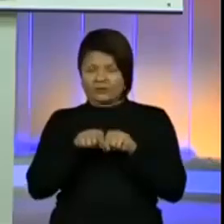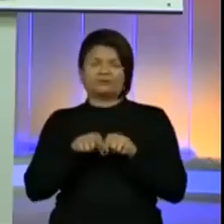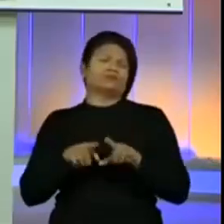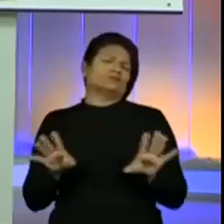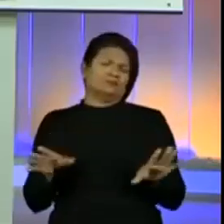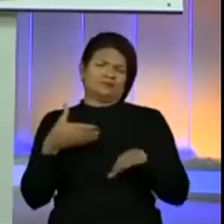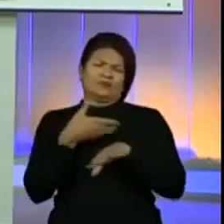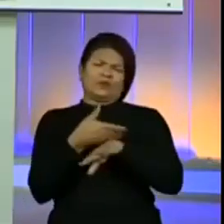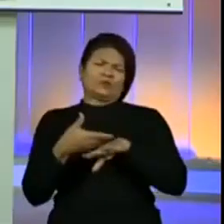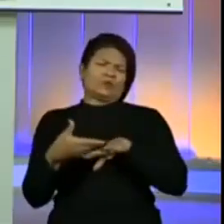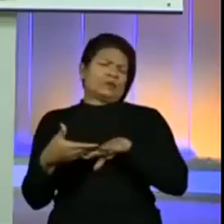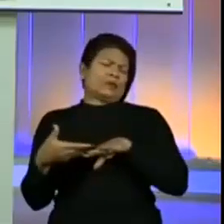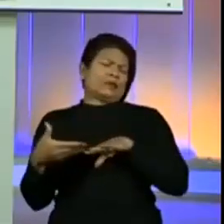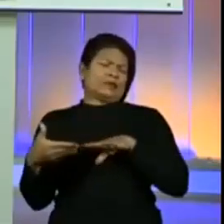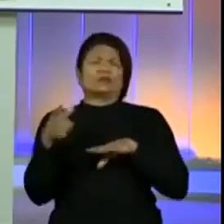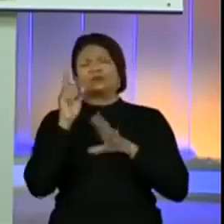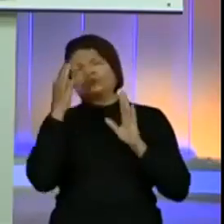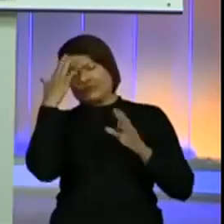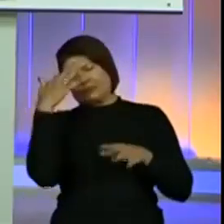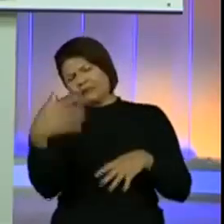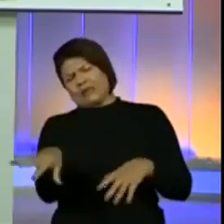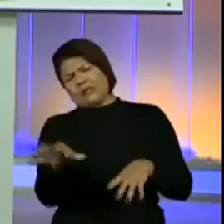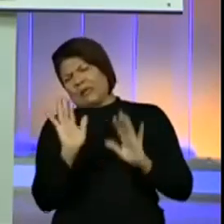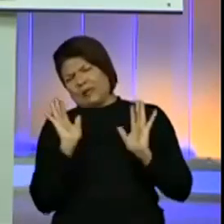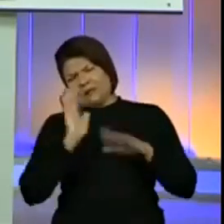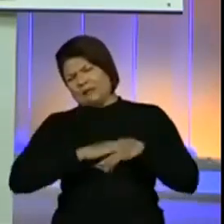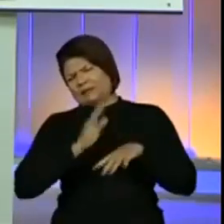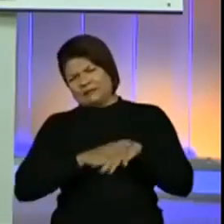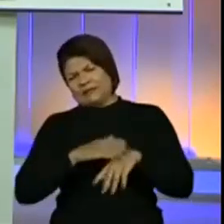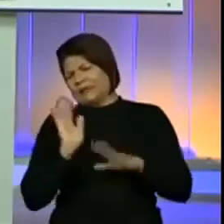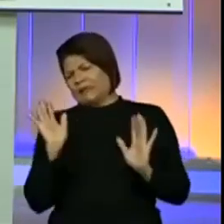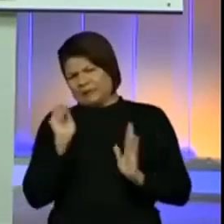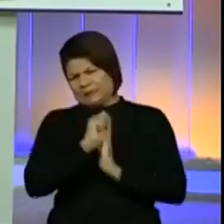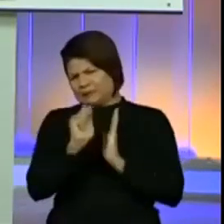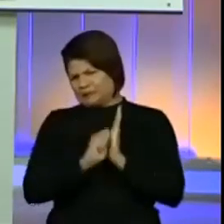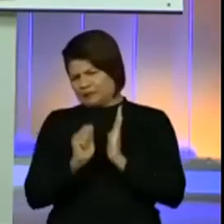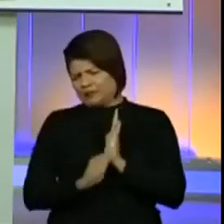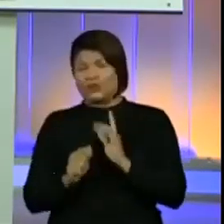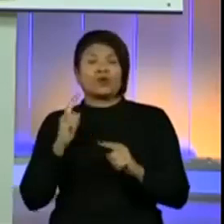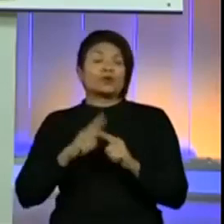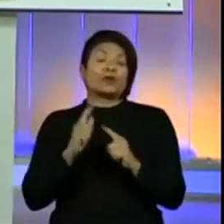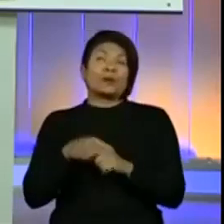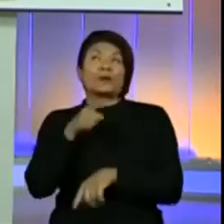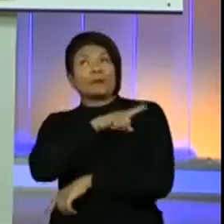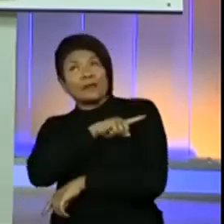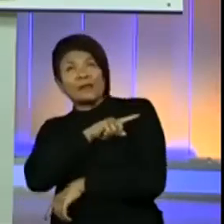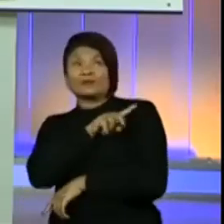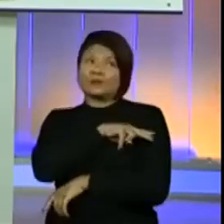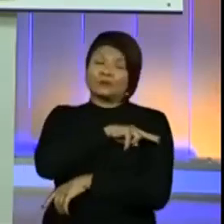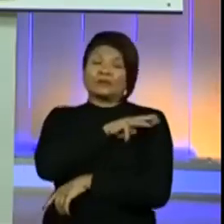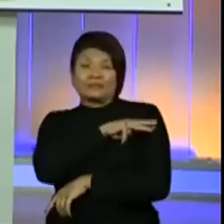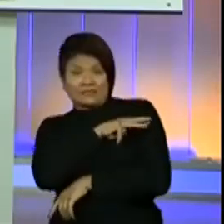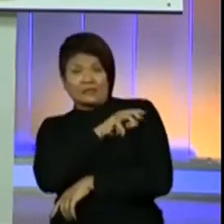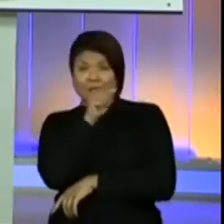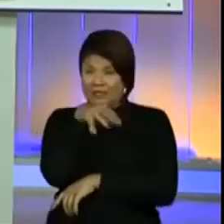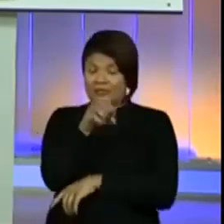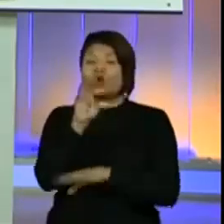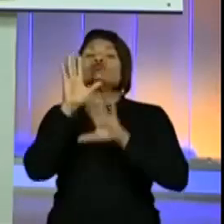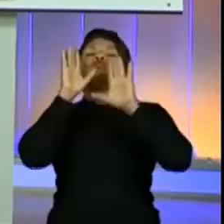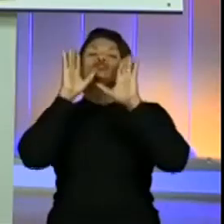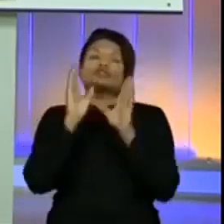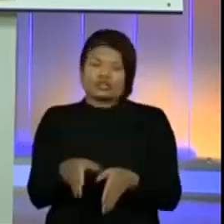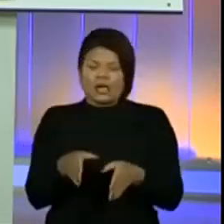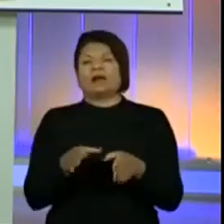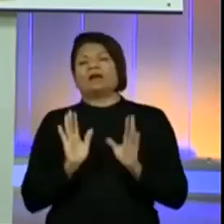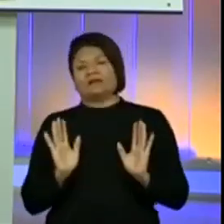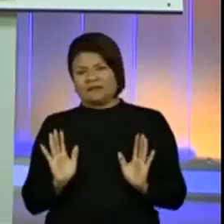a trabalhar, a fazer. Por quê? Desde o 1º, 2º, 3º ano, no material do EMAI,